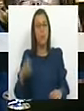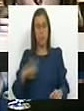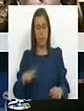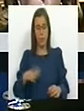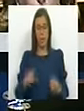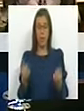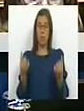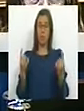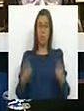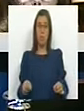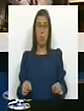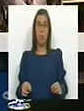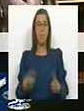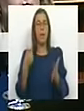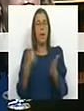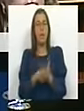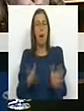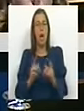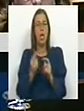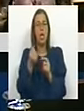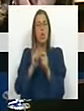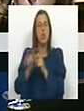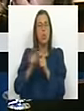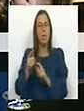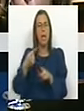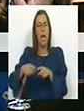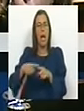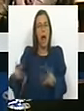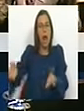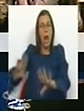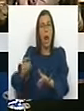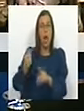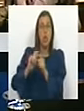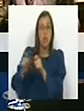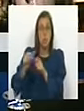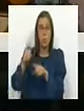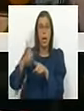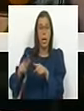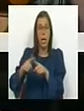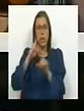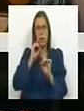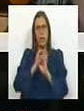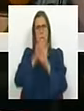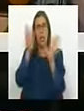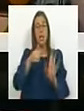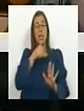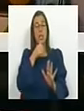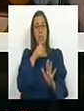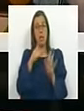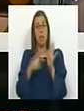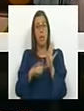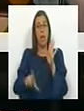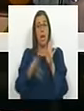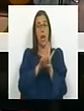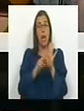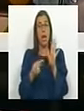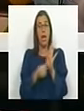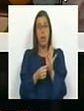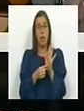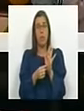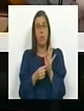e tão só, não pagar o subsídio de renda. Porque esse subsídio de renda ficou claramente estabelecido na lei